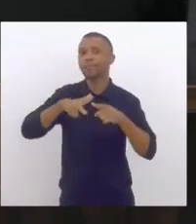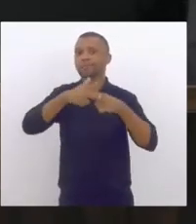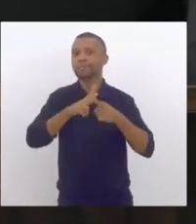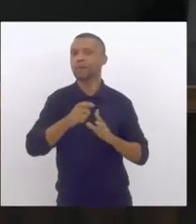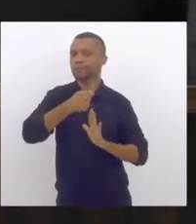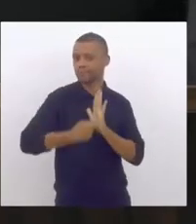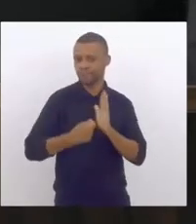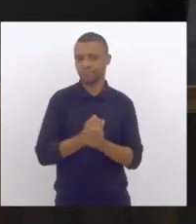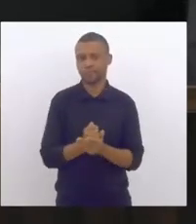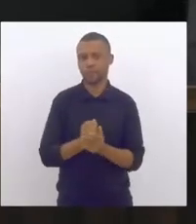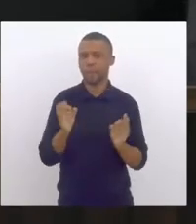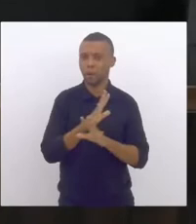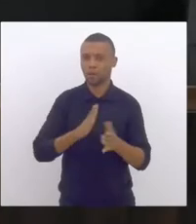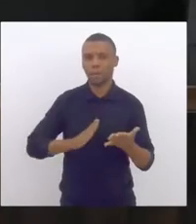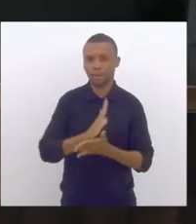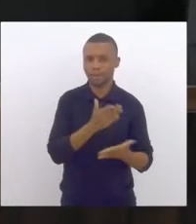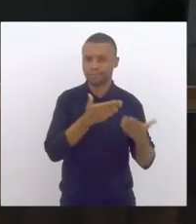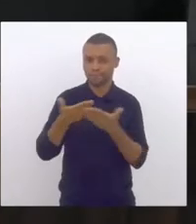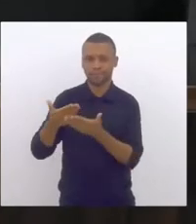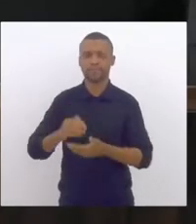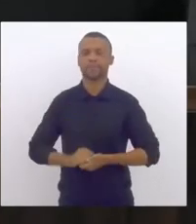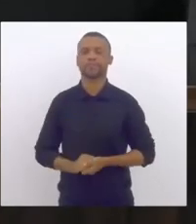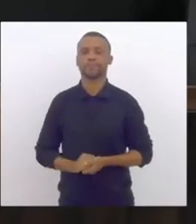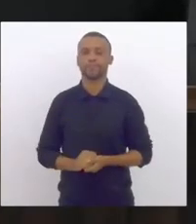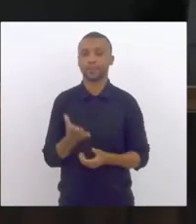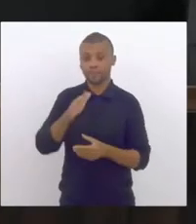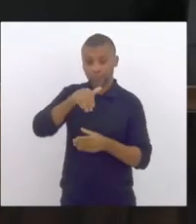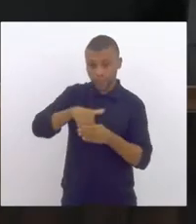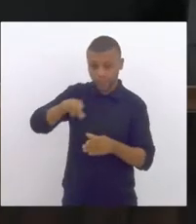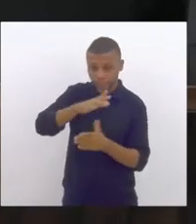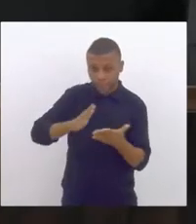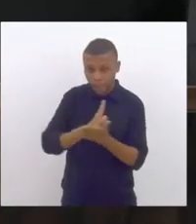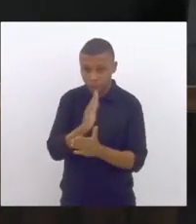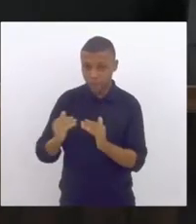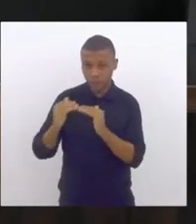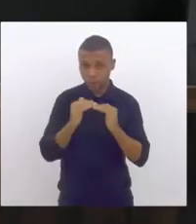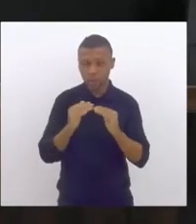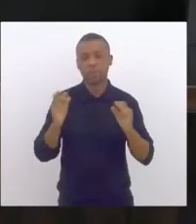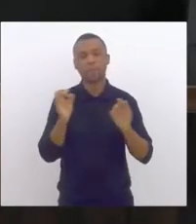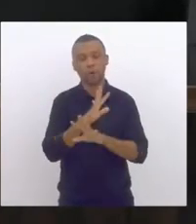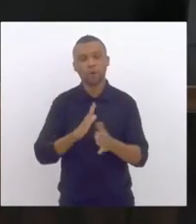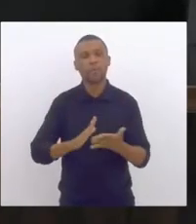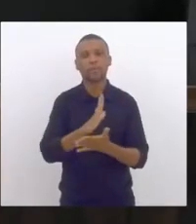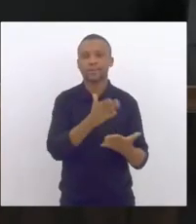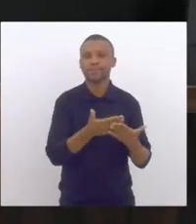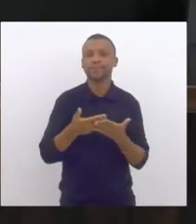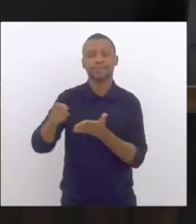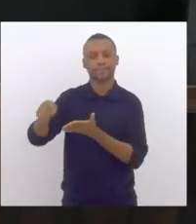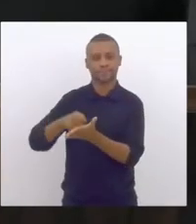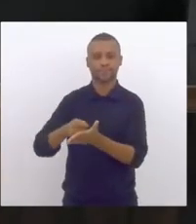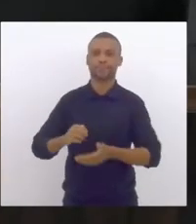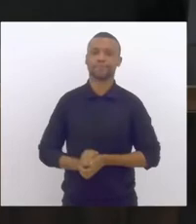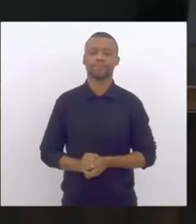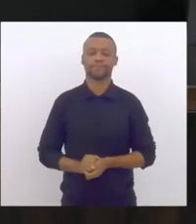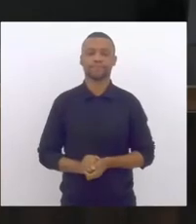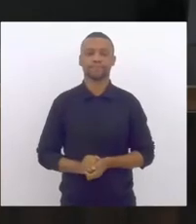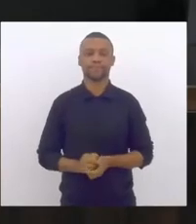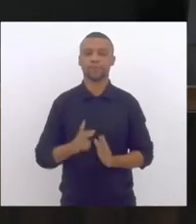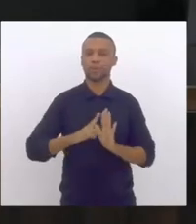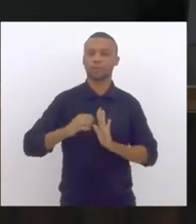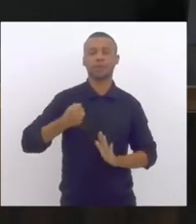estão, aprovado. Em votação, projeto assim emendado. Seus que aprovam, permaneçam como estão, aprovado. Vai a autógrafo. Projeto de